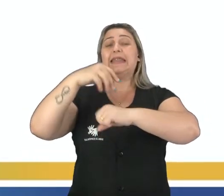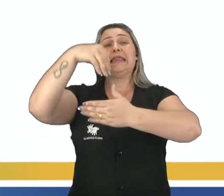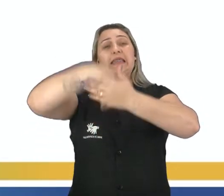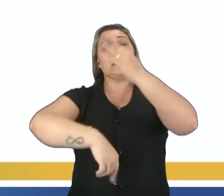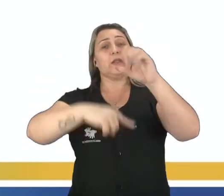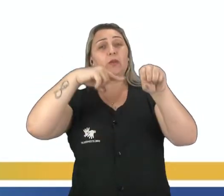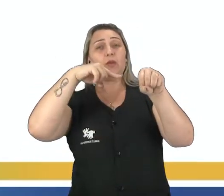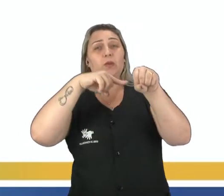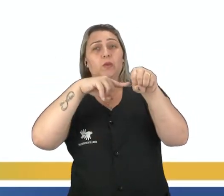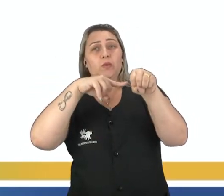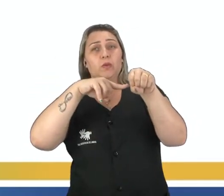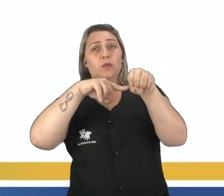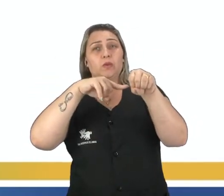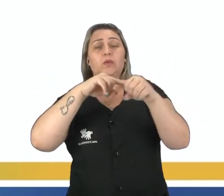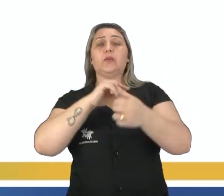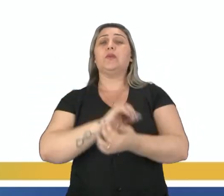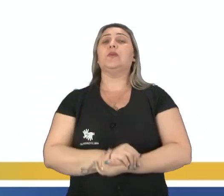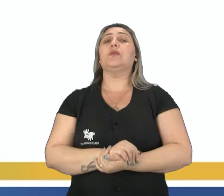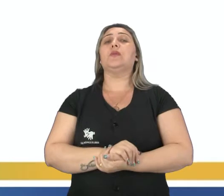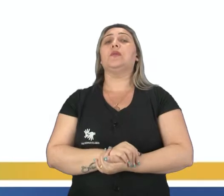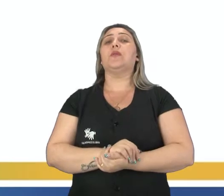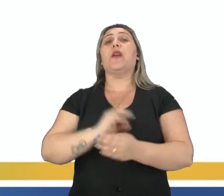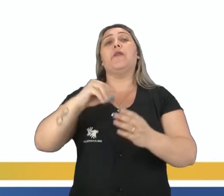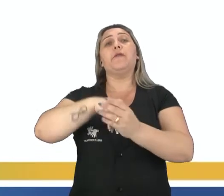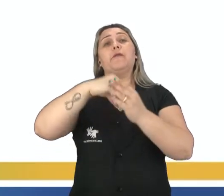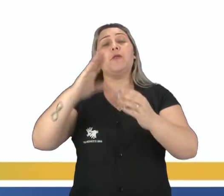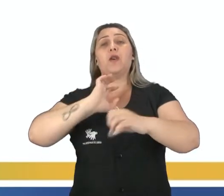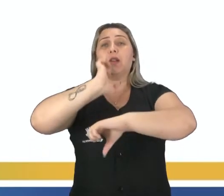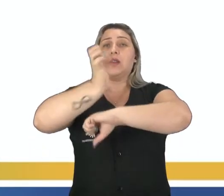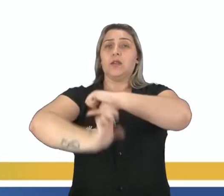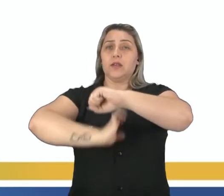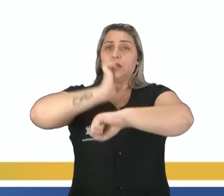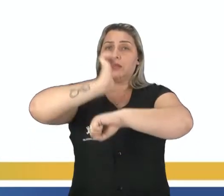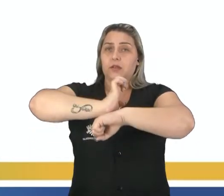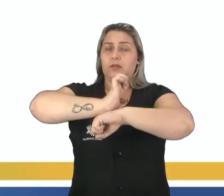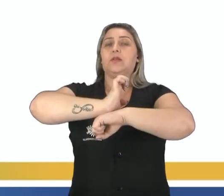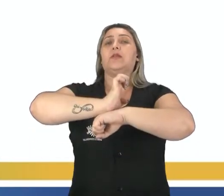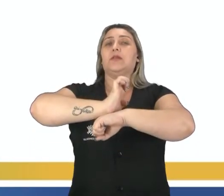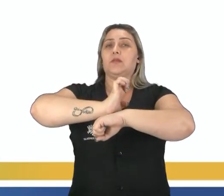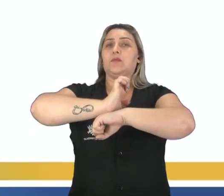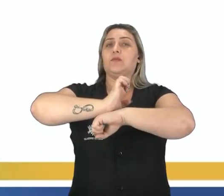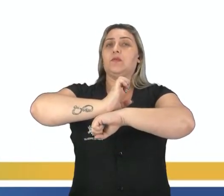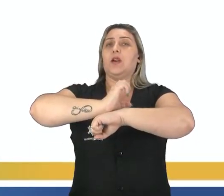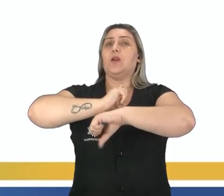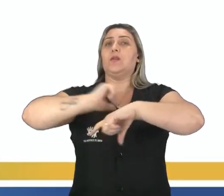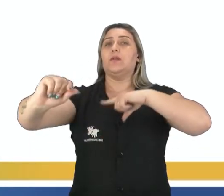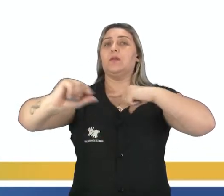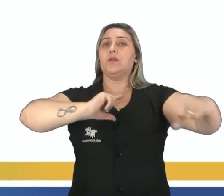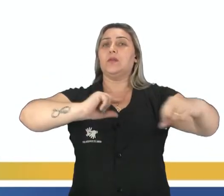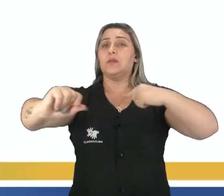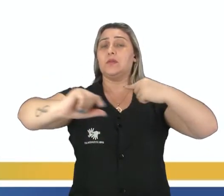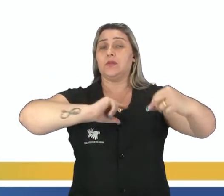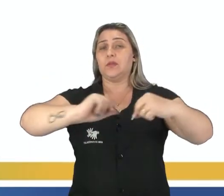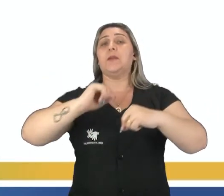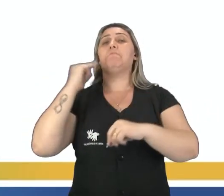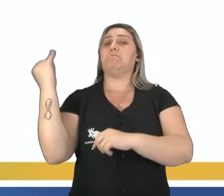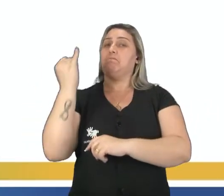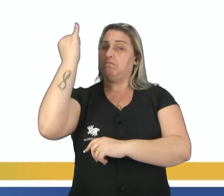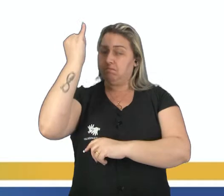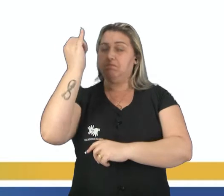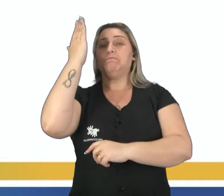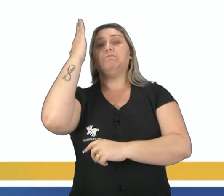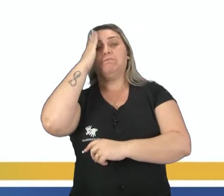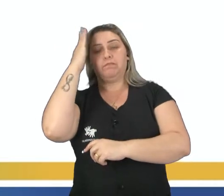núcleo. Quem está na eletrosfera são os elétrons, ou seja, os elétrons que vão sair, vão se deslocar. Isso é bem importante